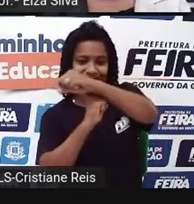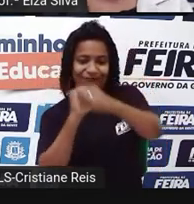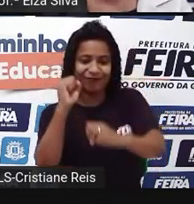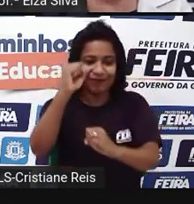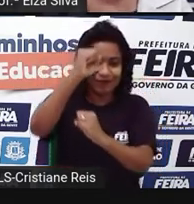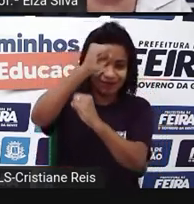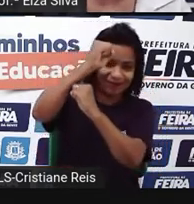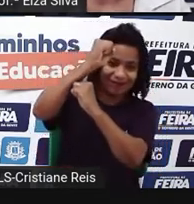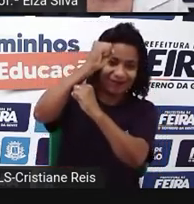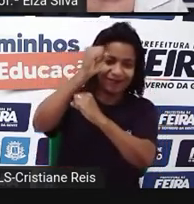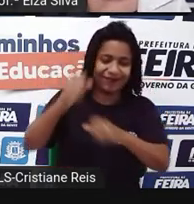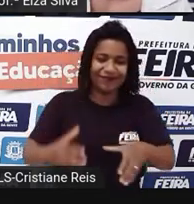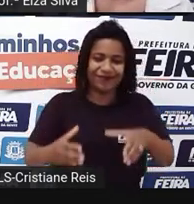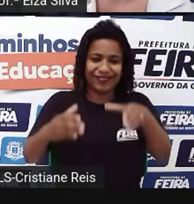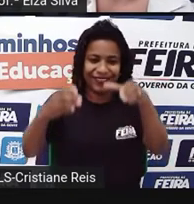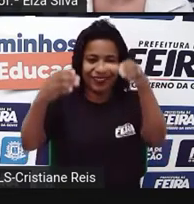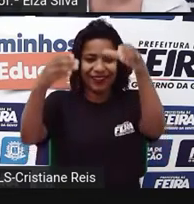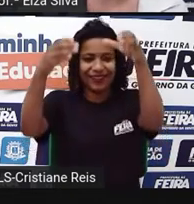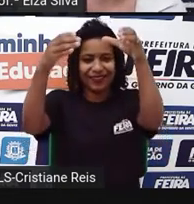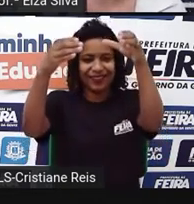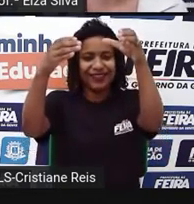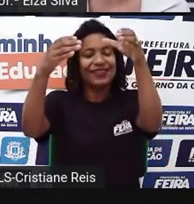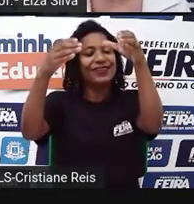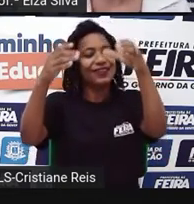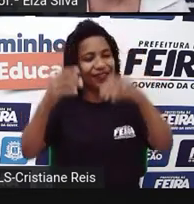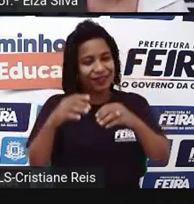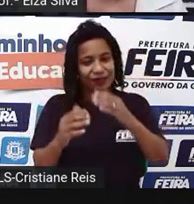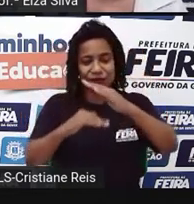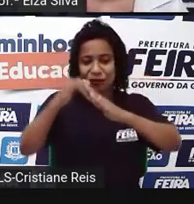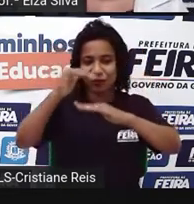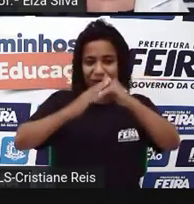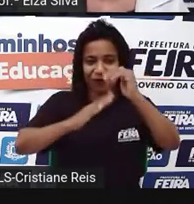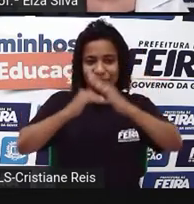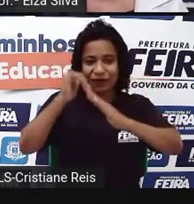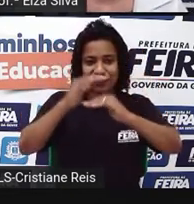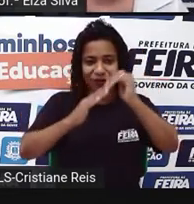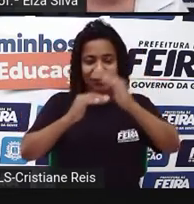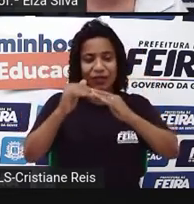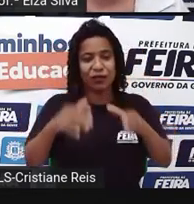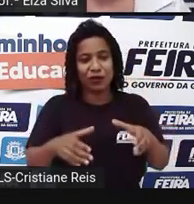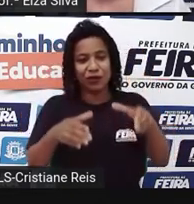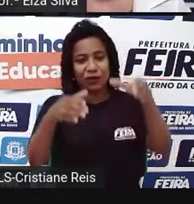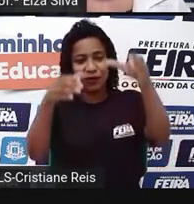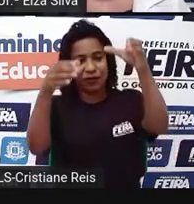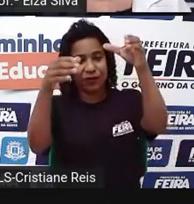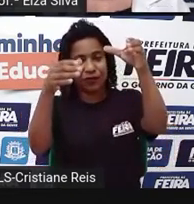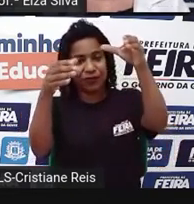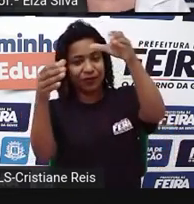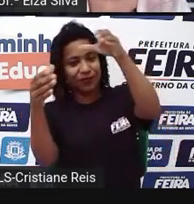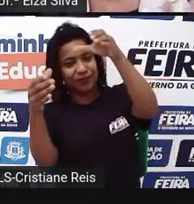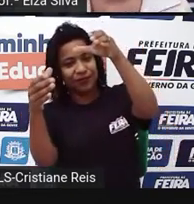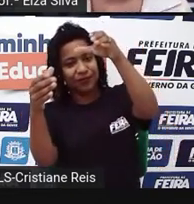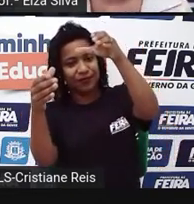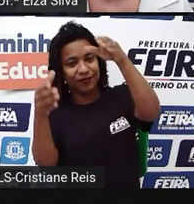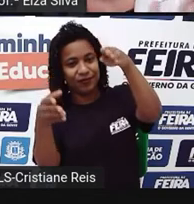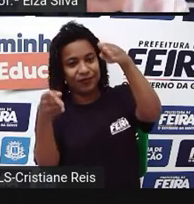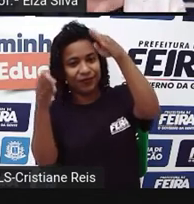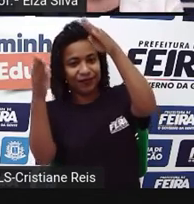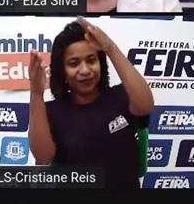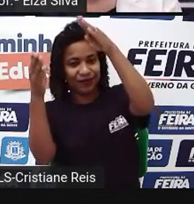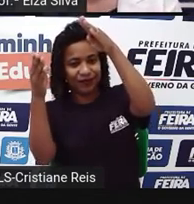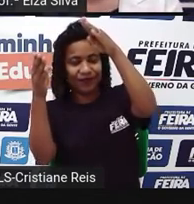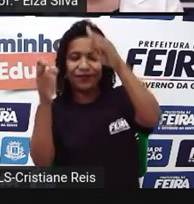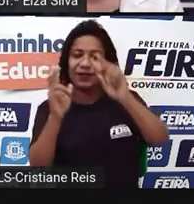se preocupem com isso, porque os profissionais estão cuidando de mantê-la não erguida, mas